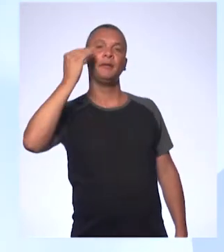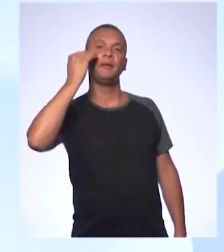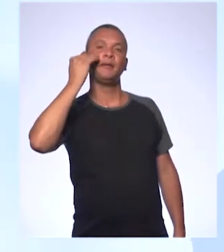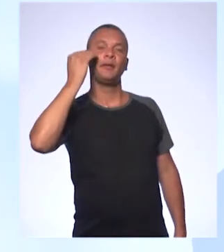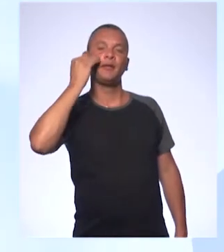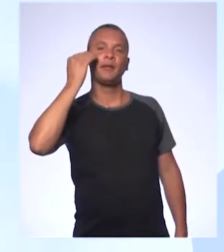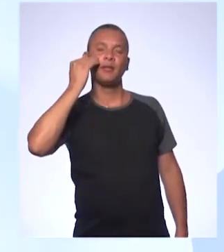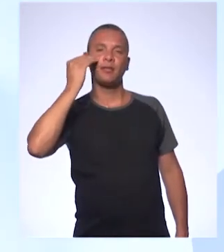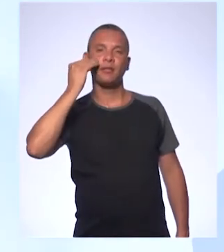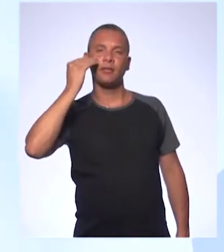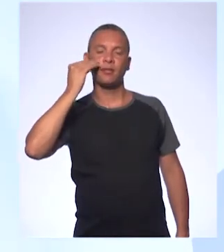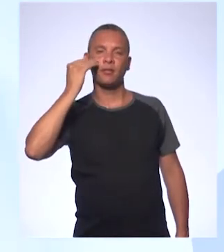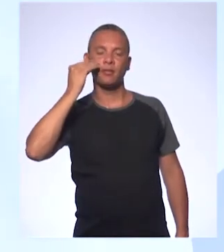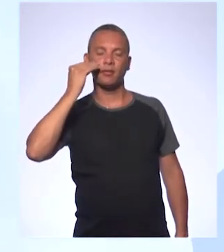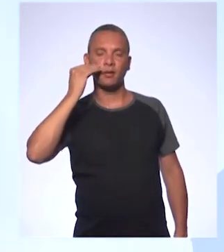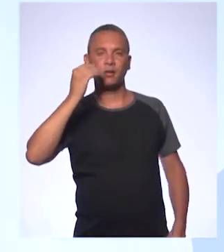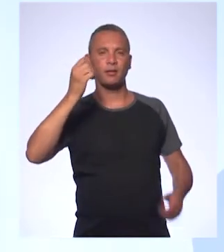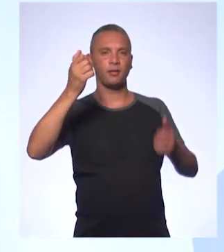vocês